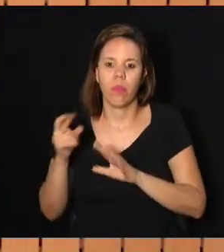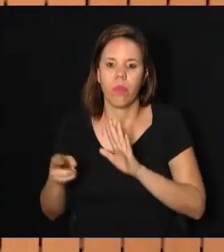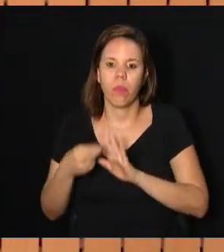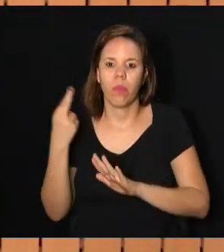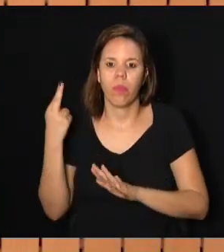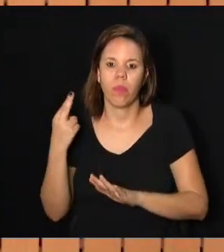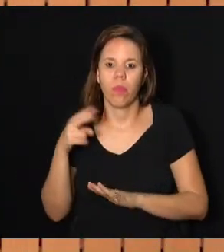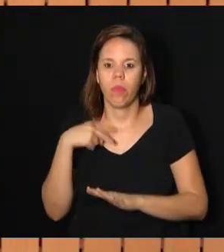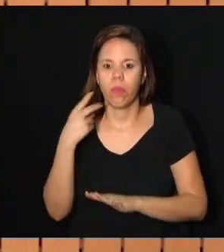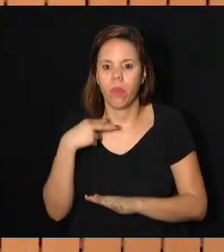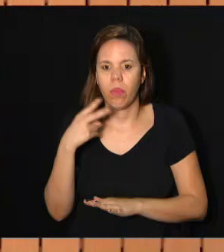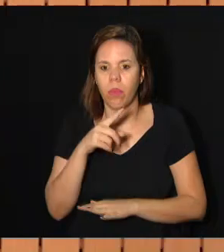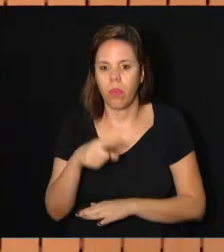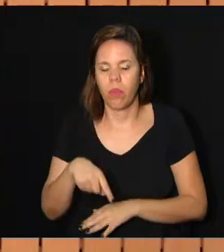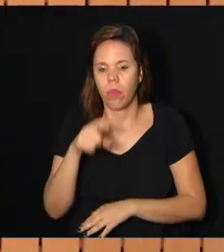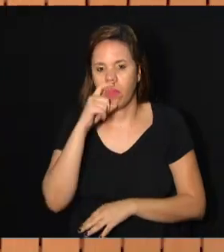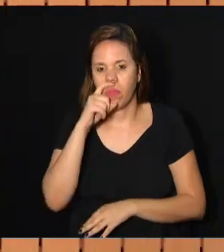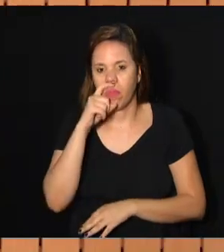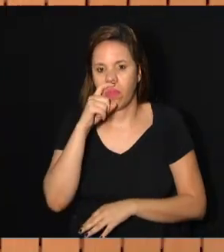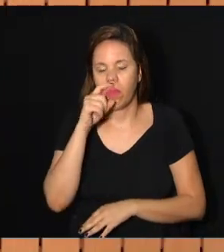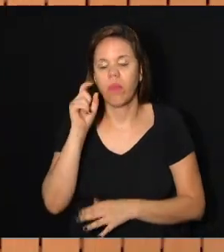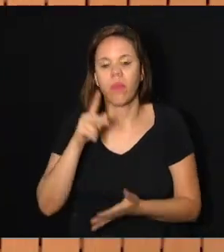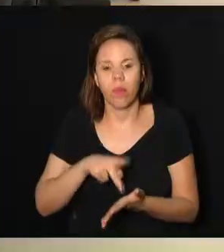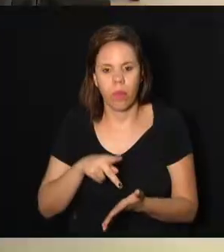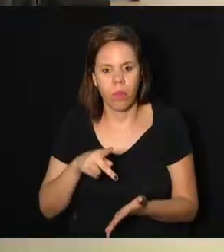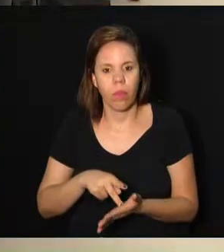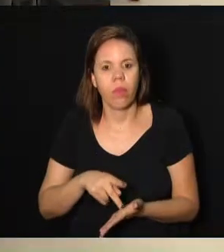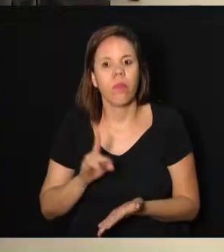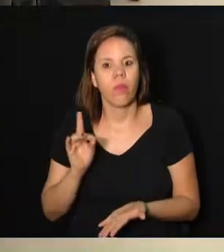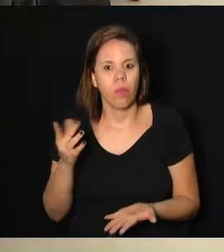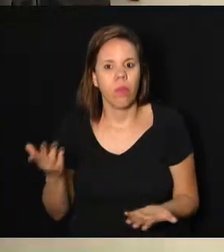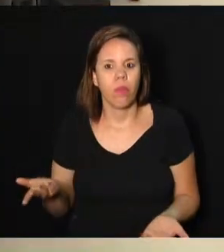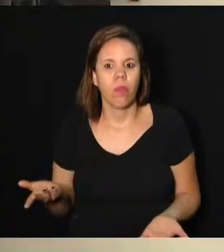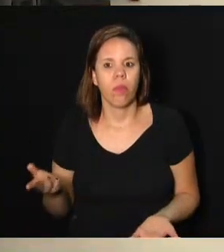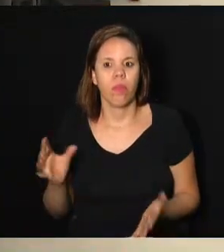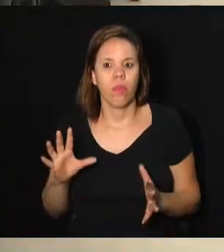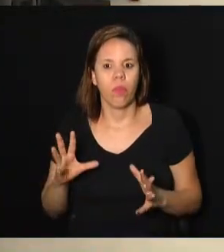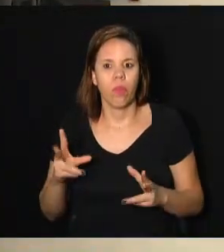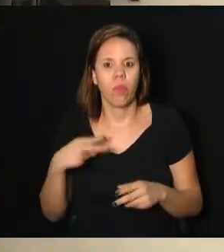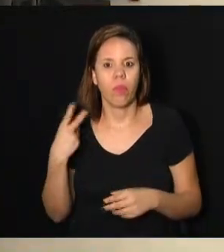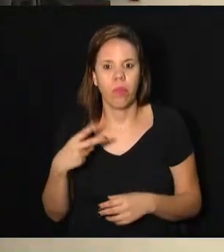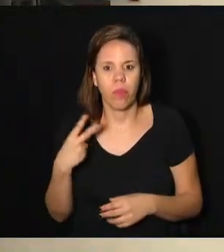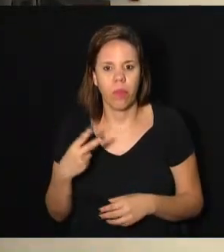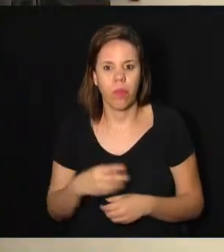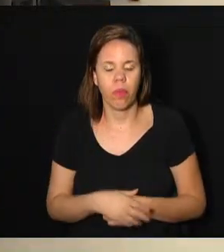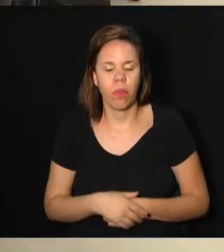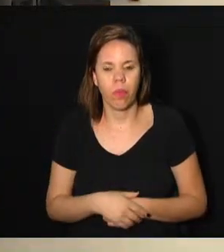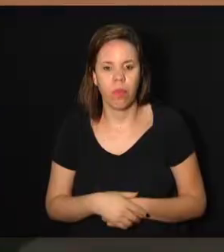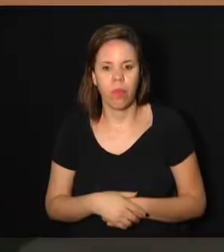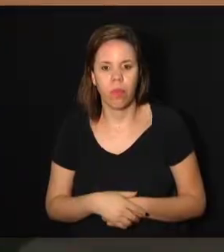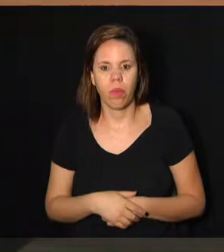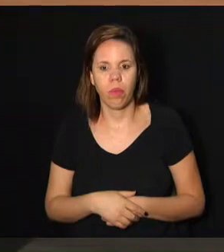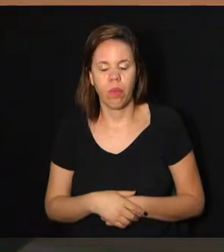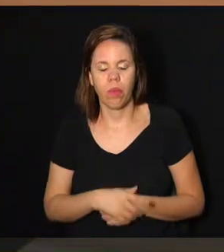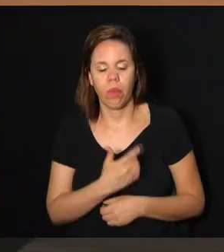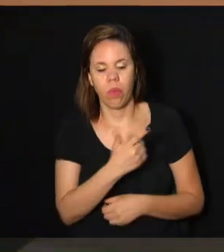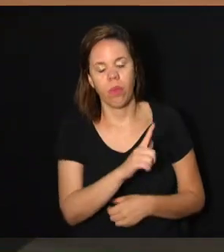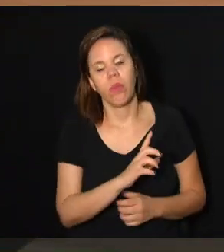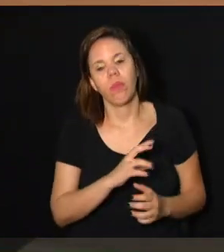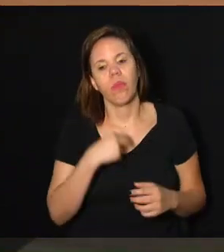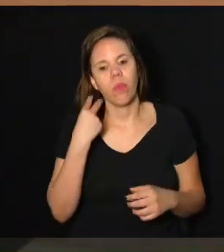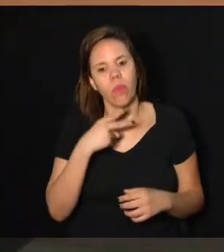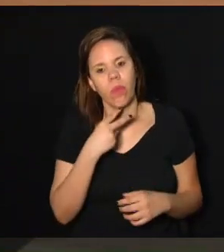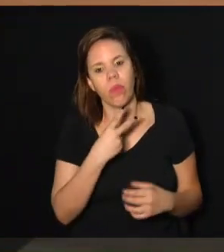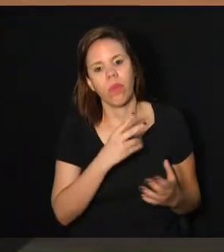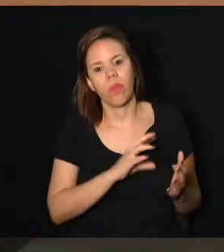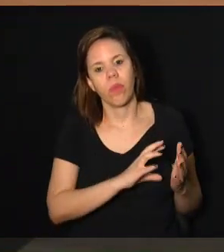Zé? Sem dúvida, presidente. Eu acho que, inclusive, todos os vereadores, inclusive da oposição, assinaram, quase todos,